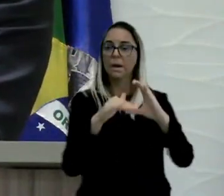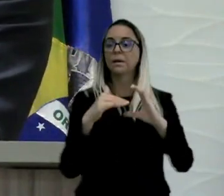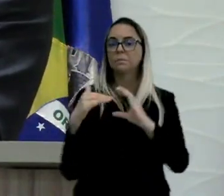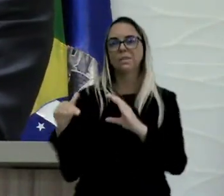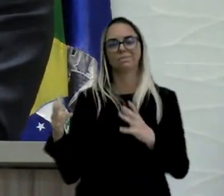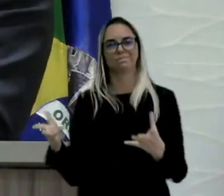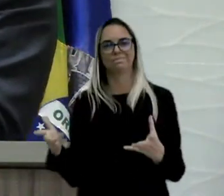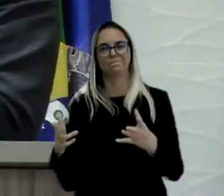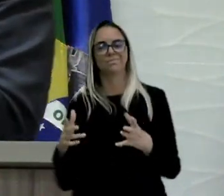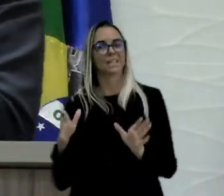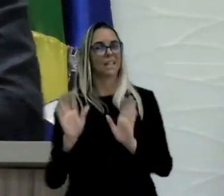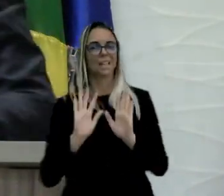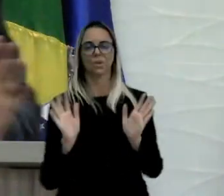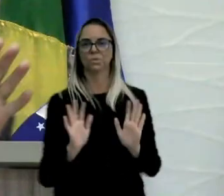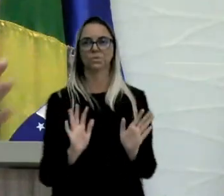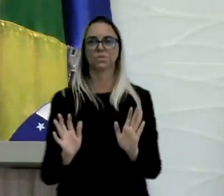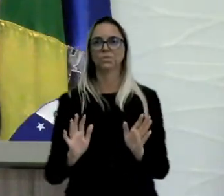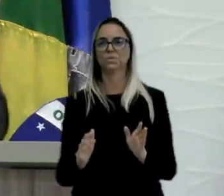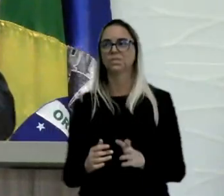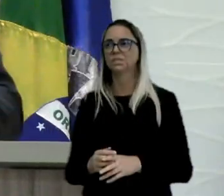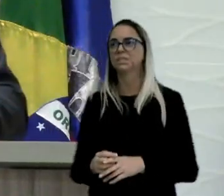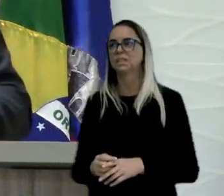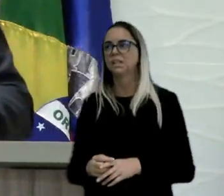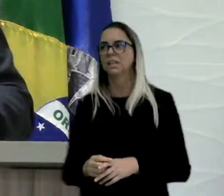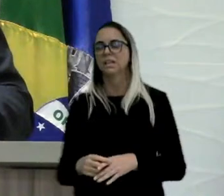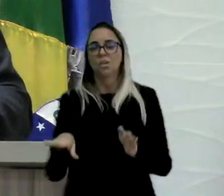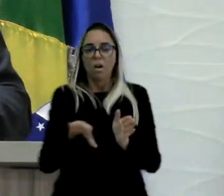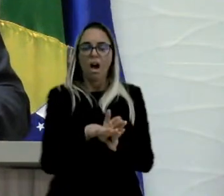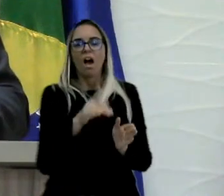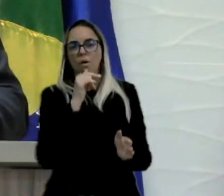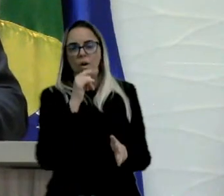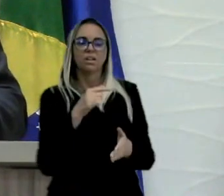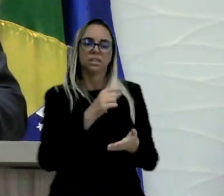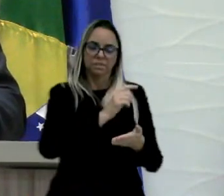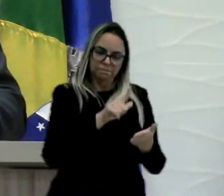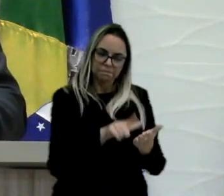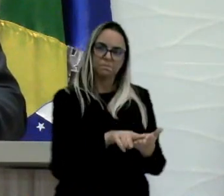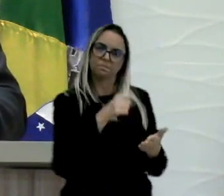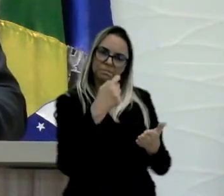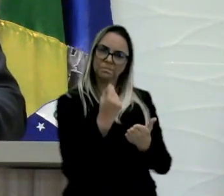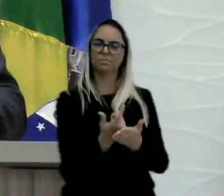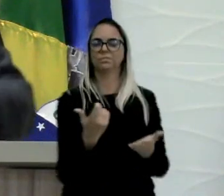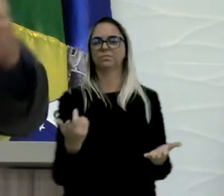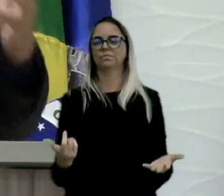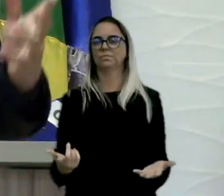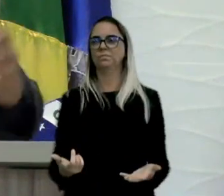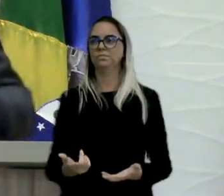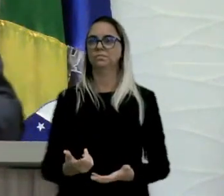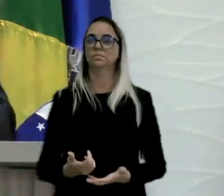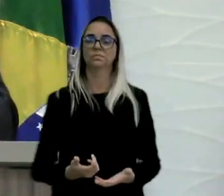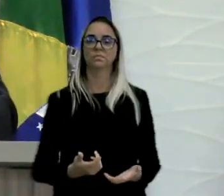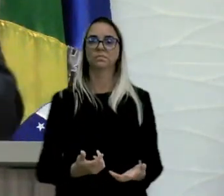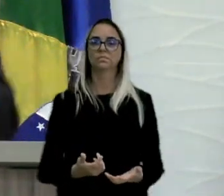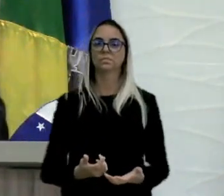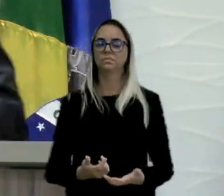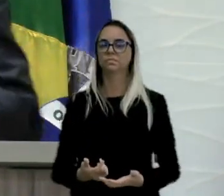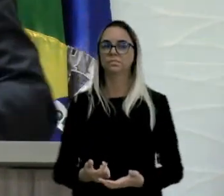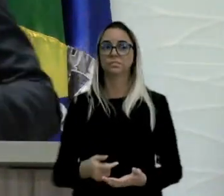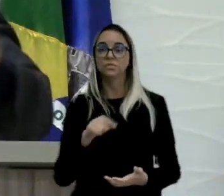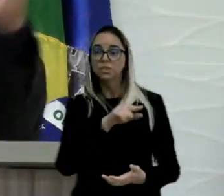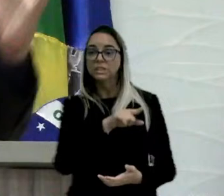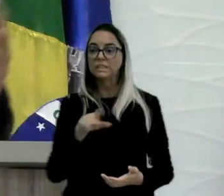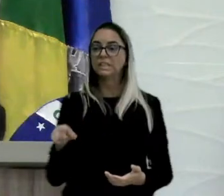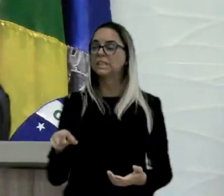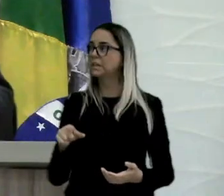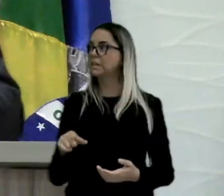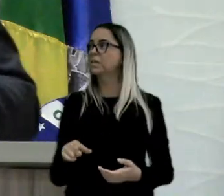e não emitir a conta para onde não chegou água não é bota aí você não recebe